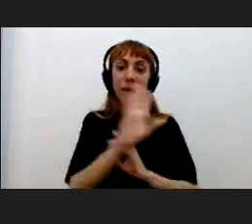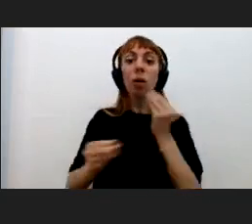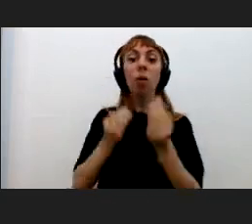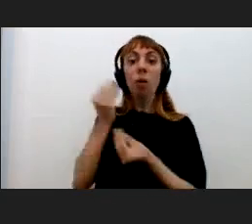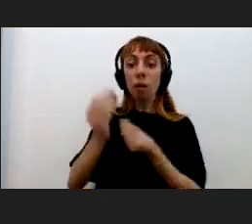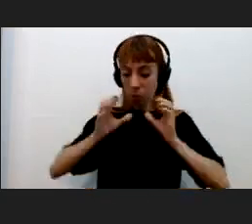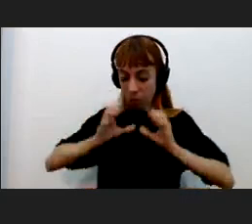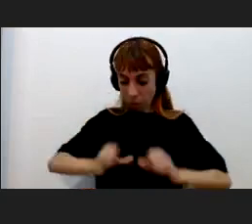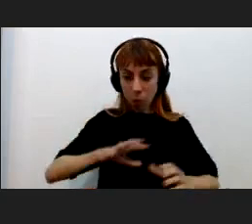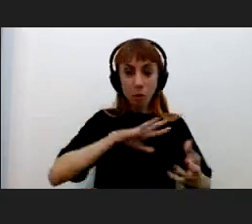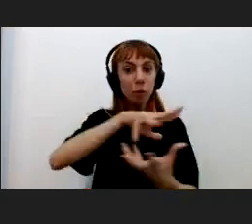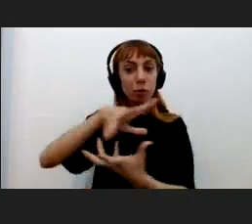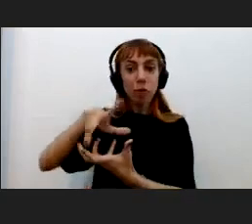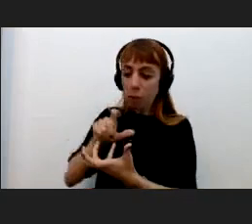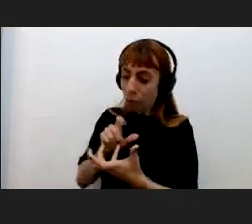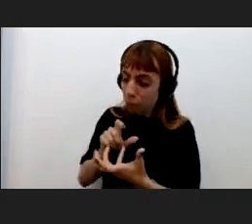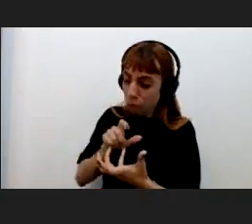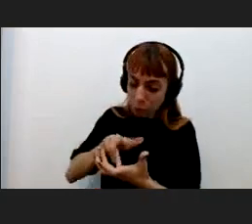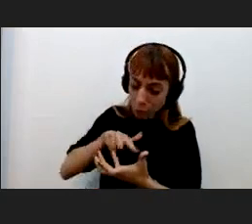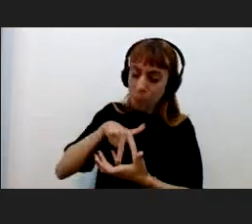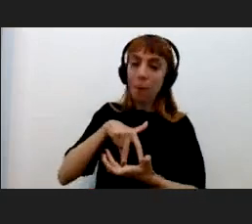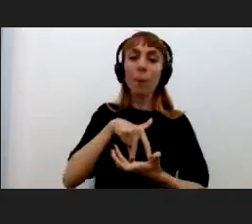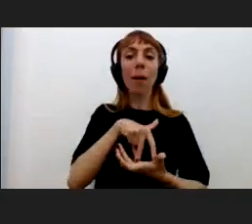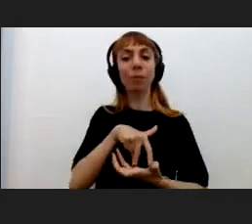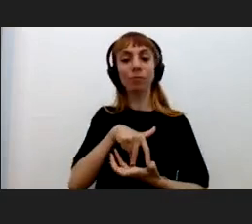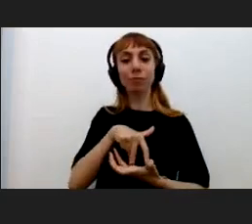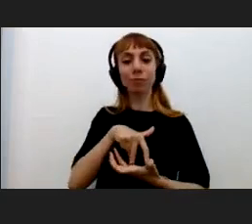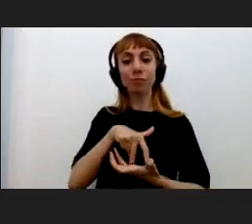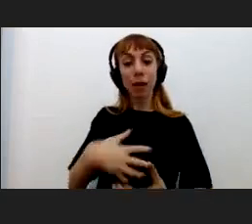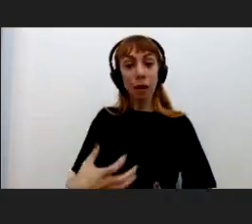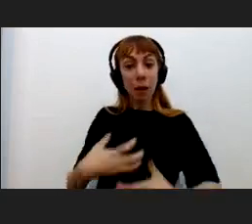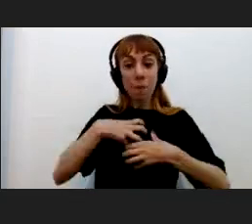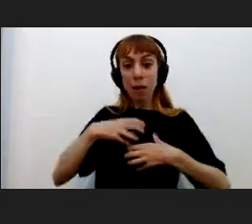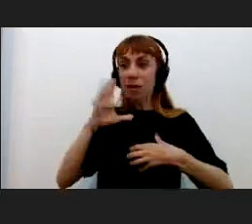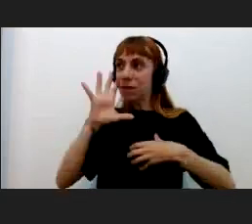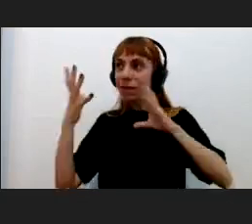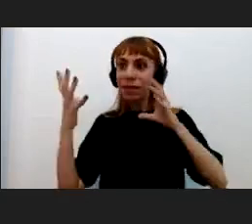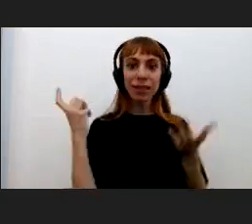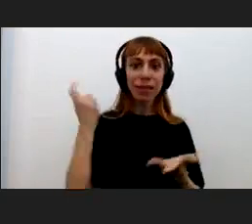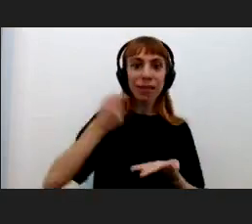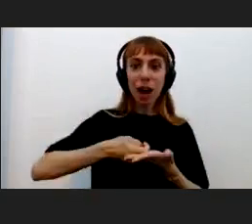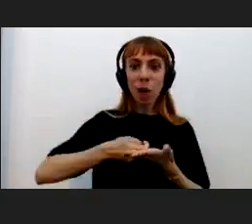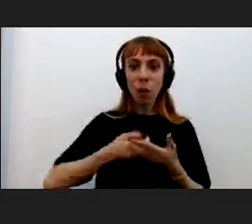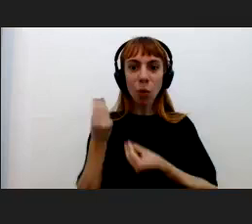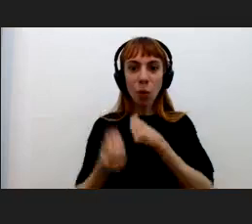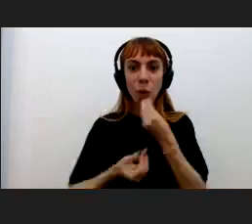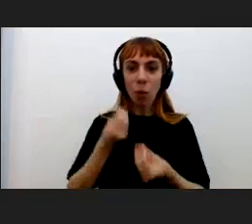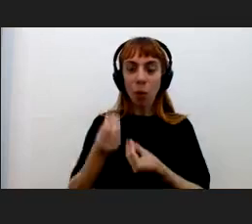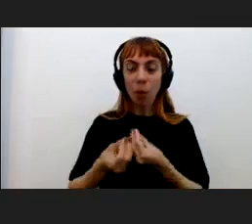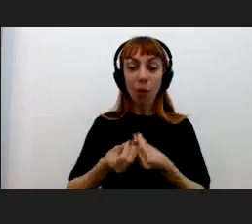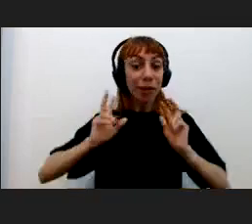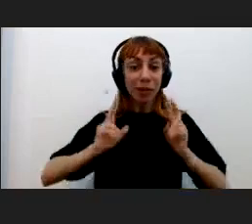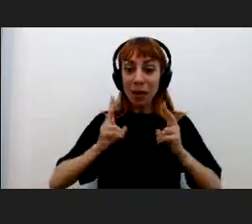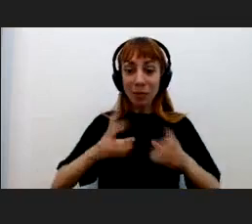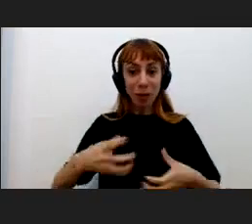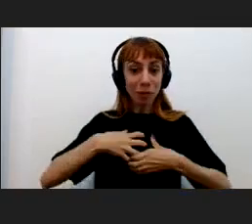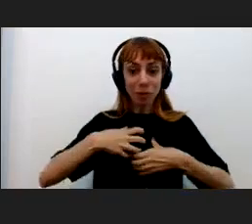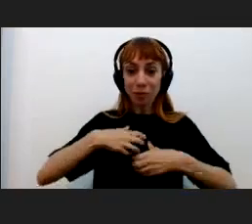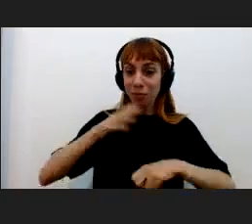Eu estou denunciando a todo momento aquilo que eu aprendi e, enfim, né, as formas como eu